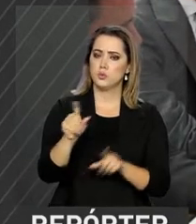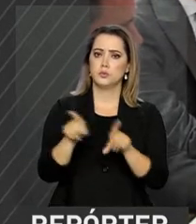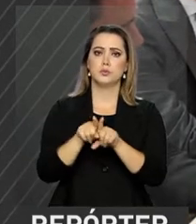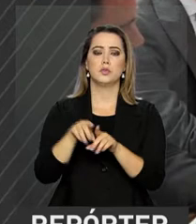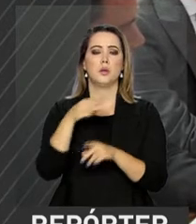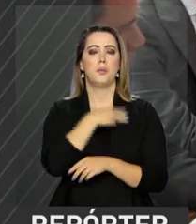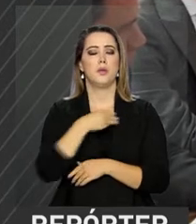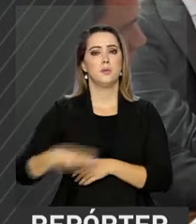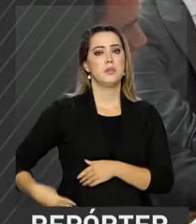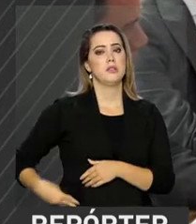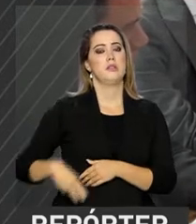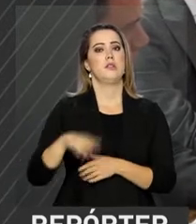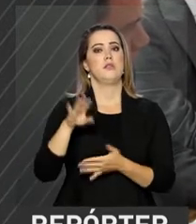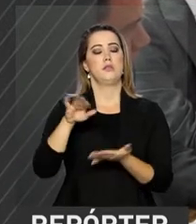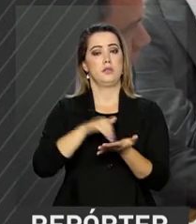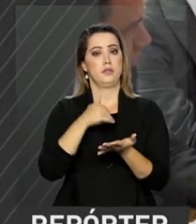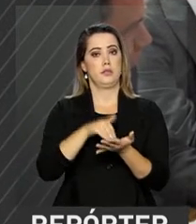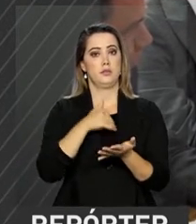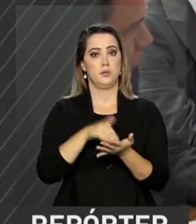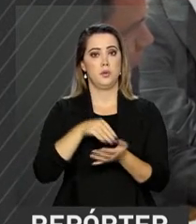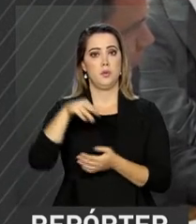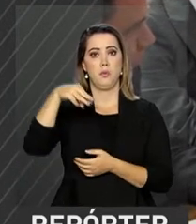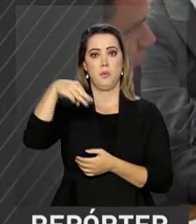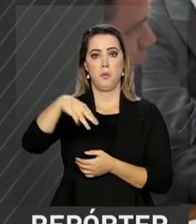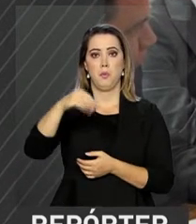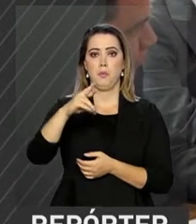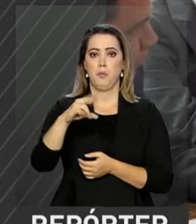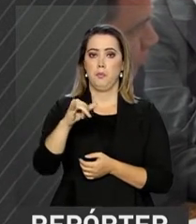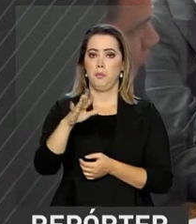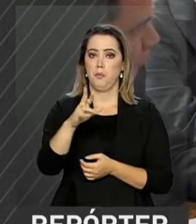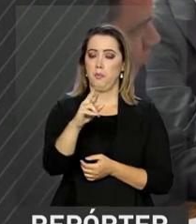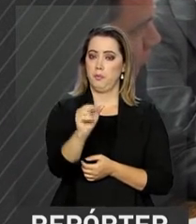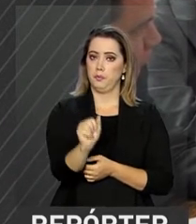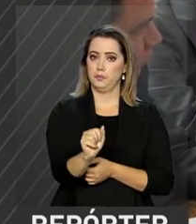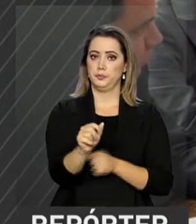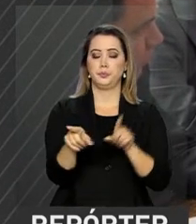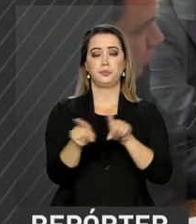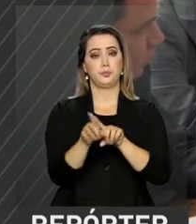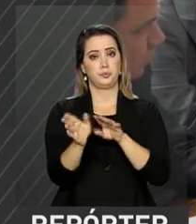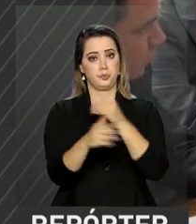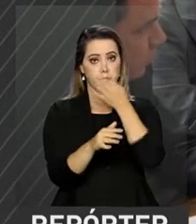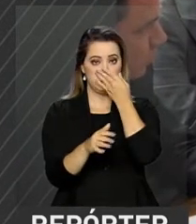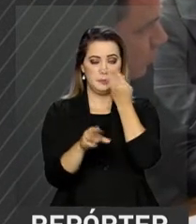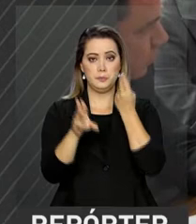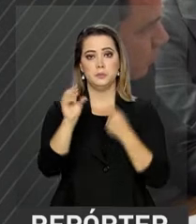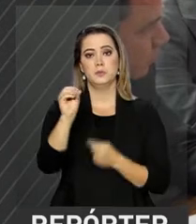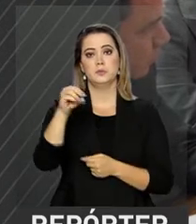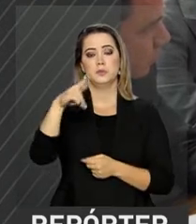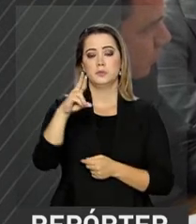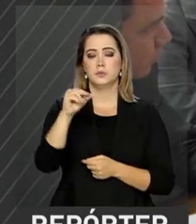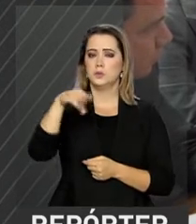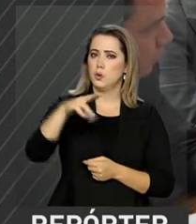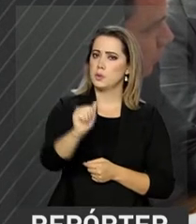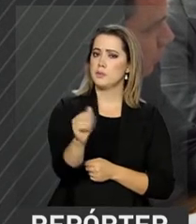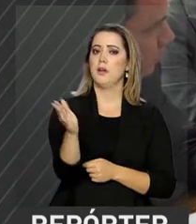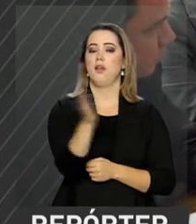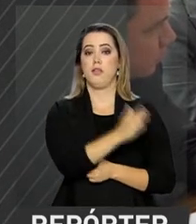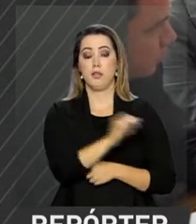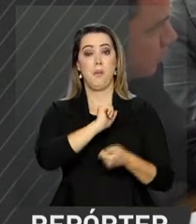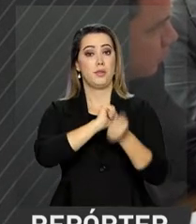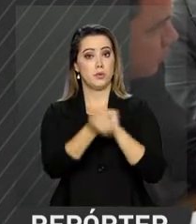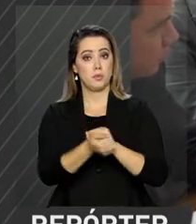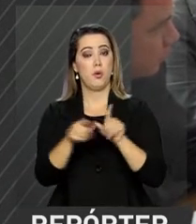ministro da secretaria geral da presidência moreira franco do desenvolvimento social osmar terra e do sport leonardo piciani